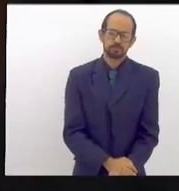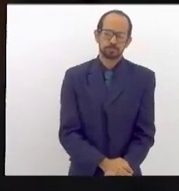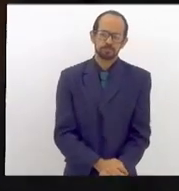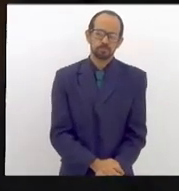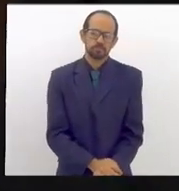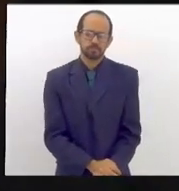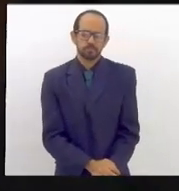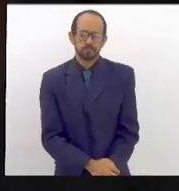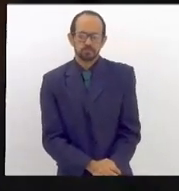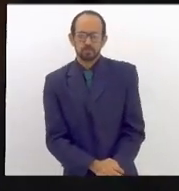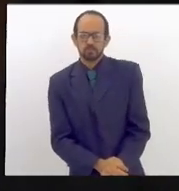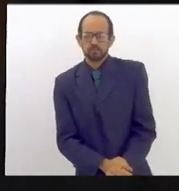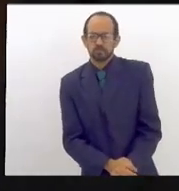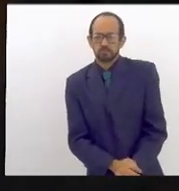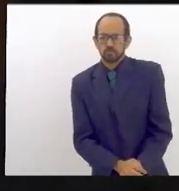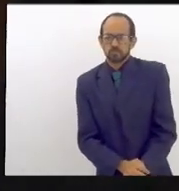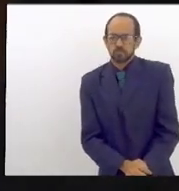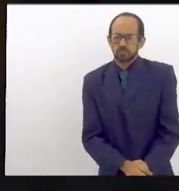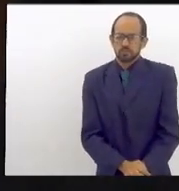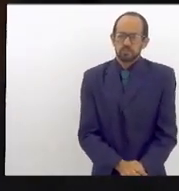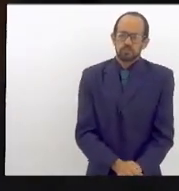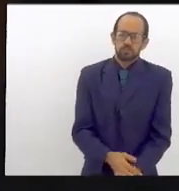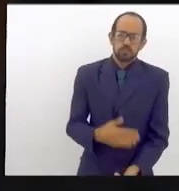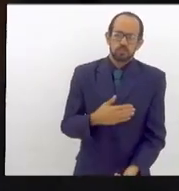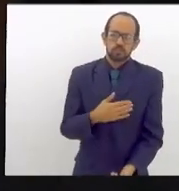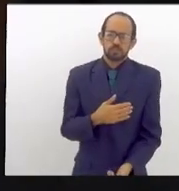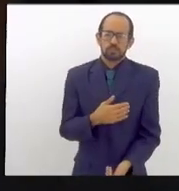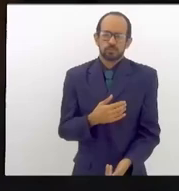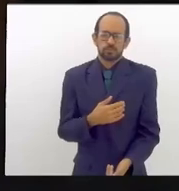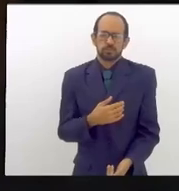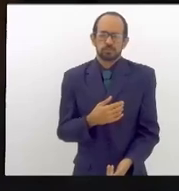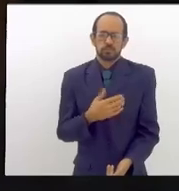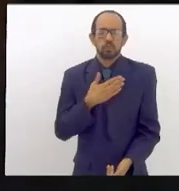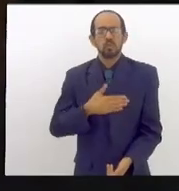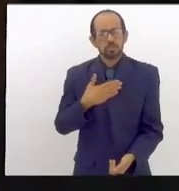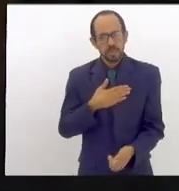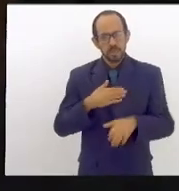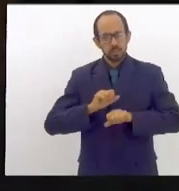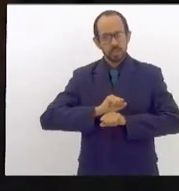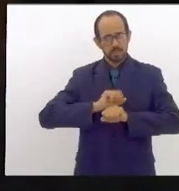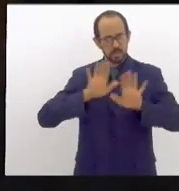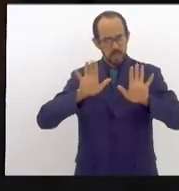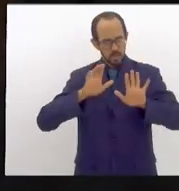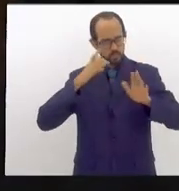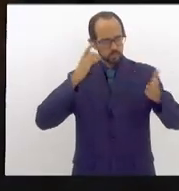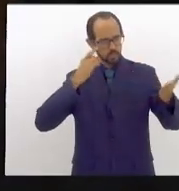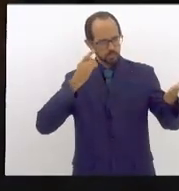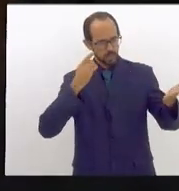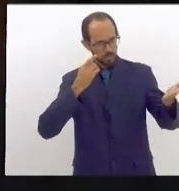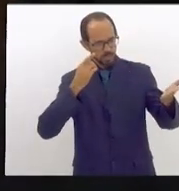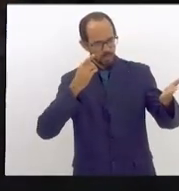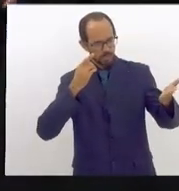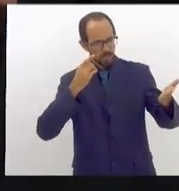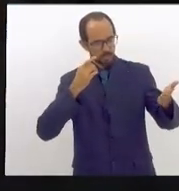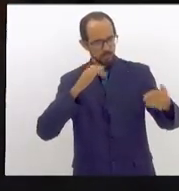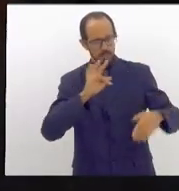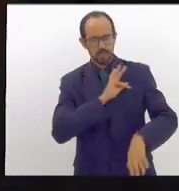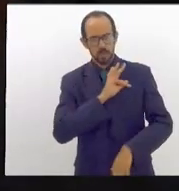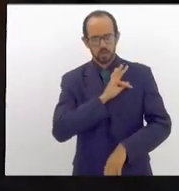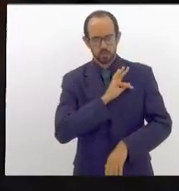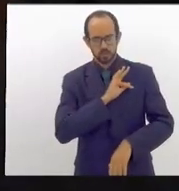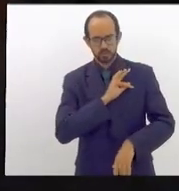claro deputada Marta Rocha que nós não